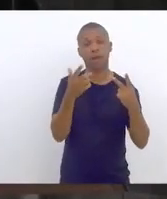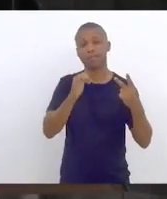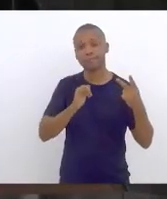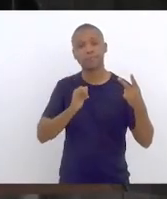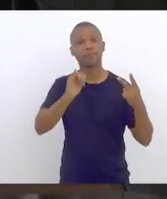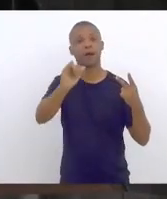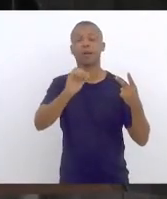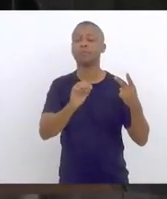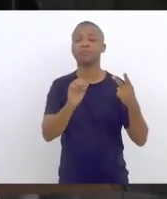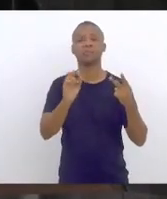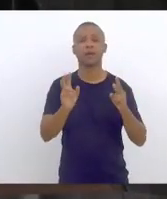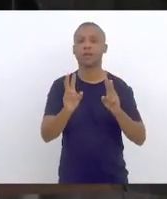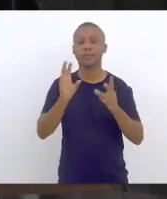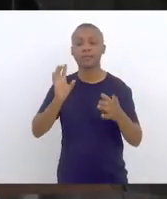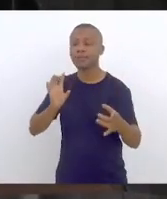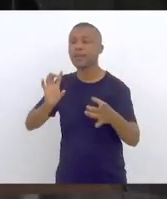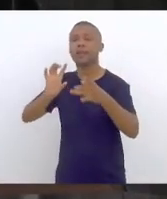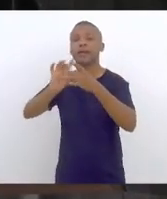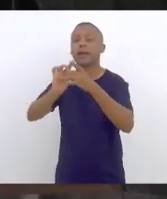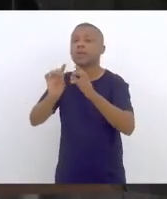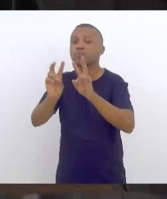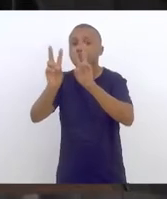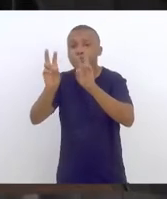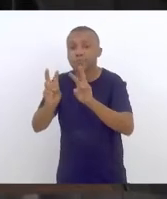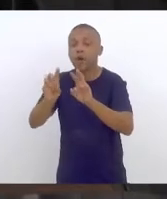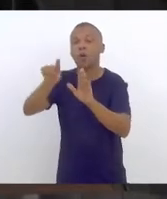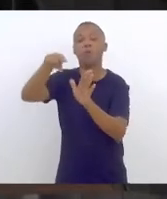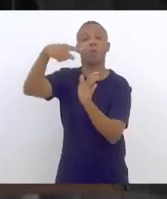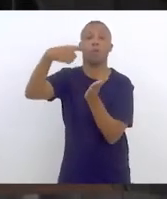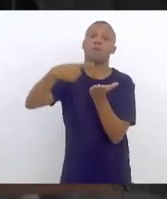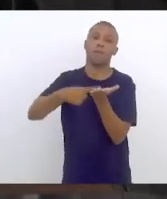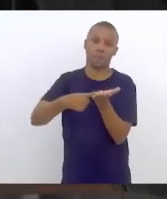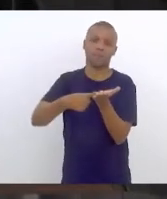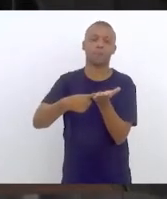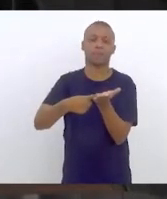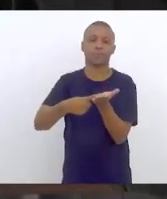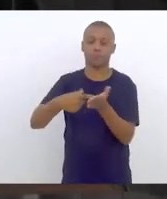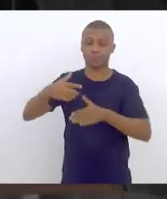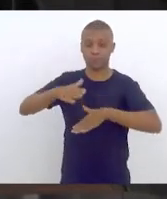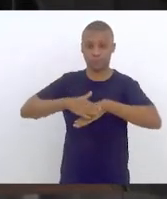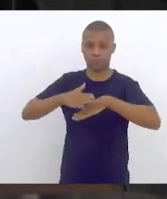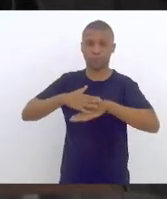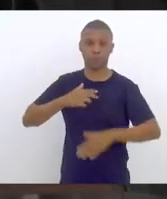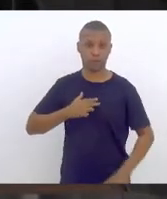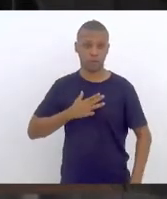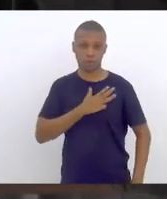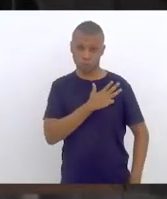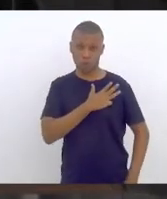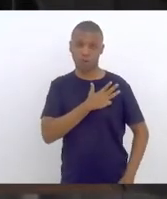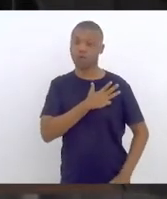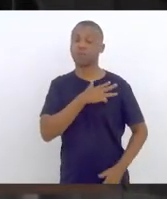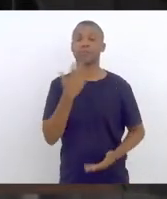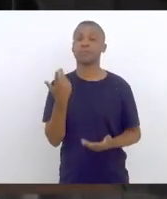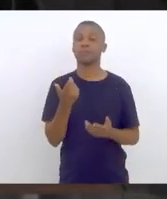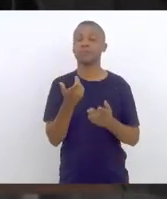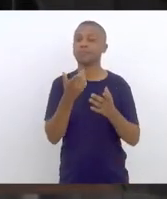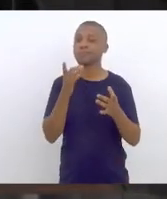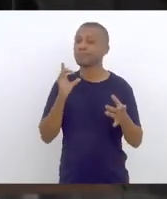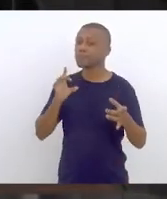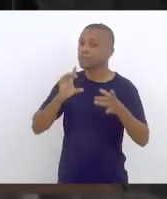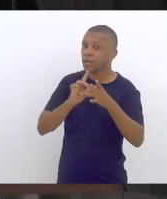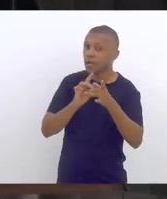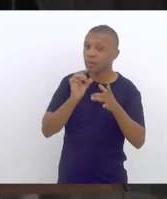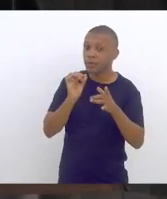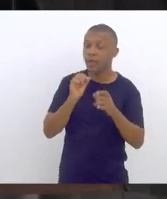diz respeito a outro compromisso assumido pelo presidente Lula no que tange ao